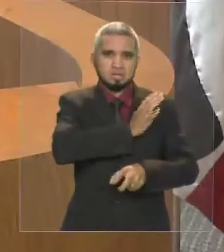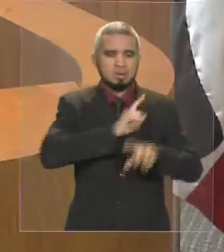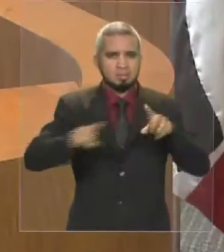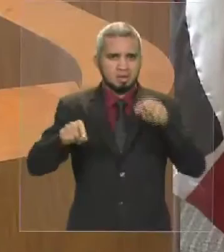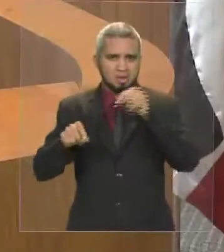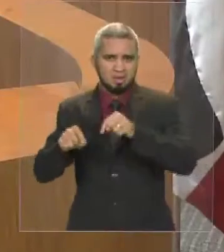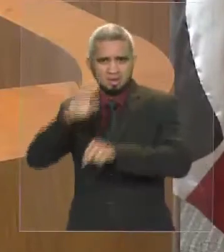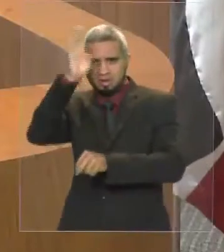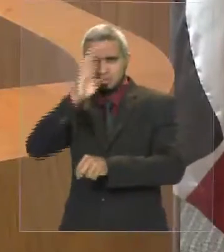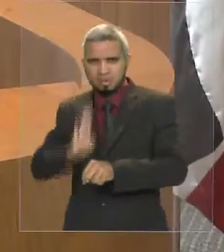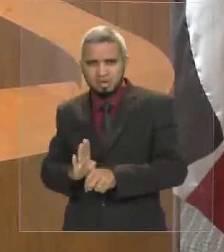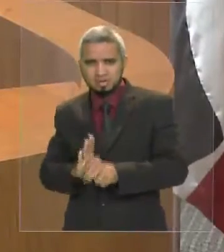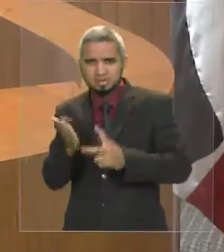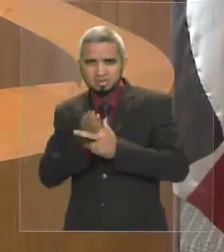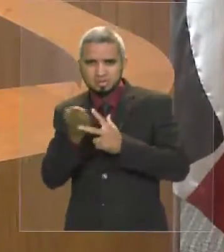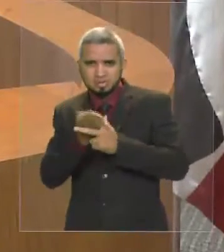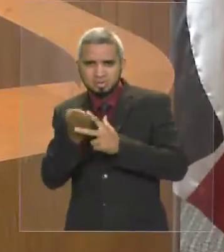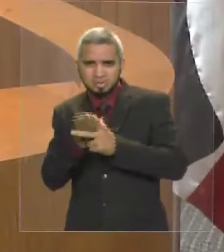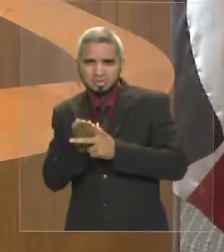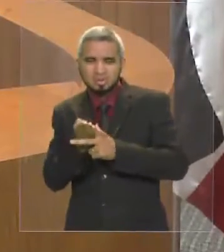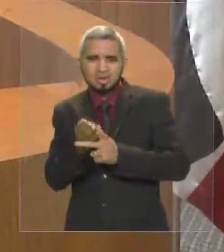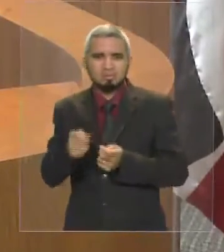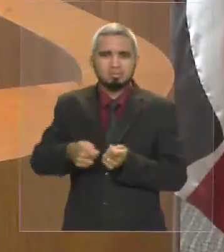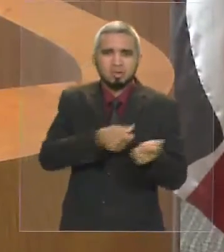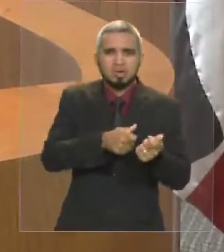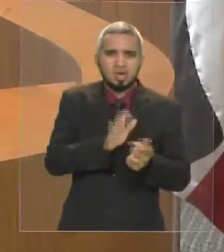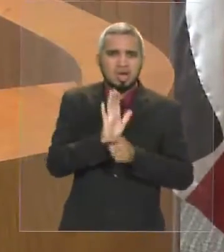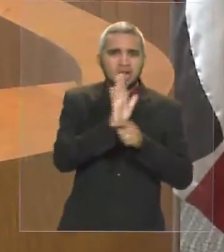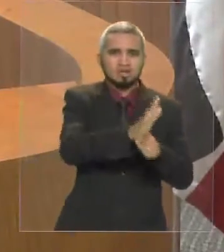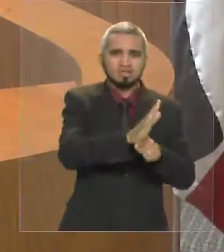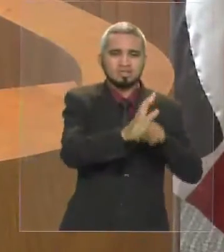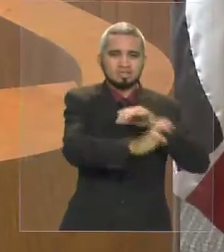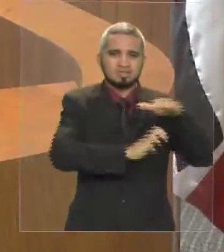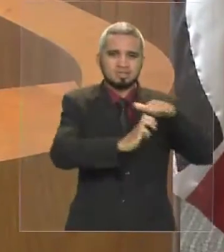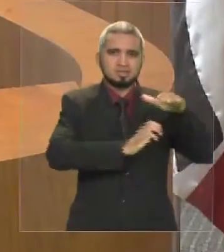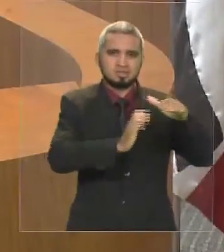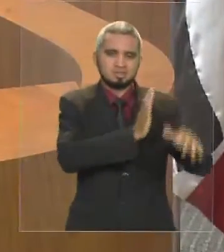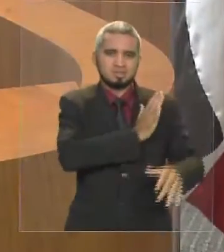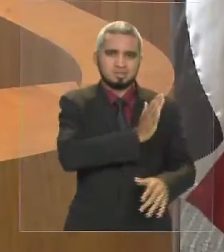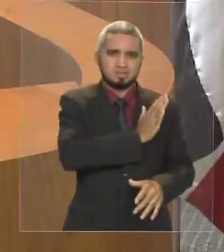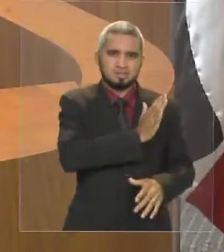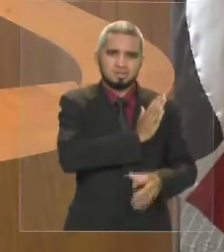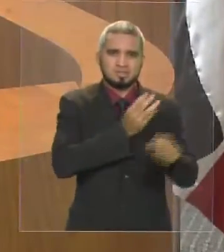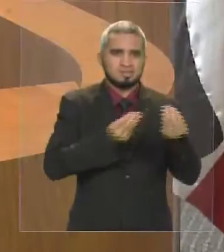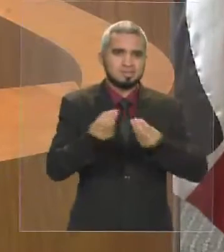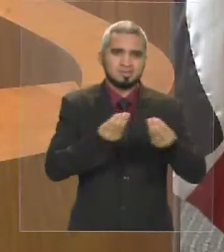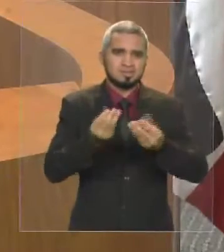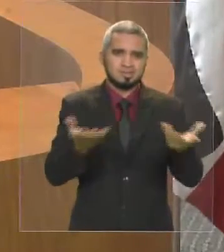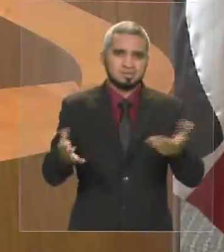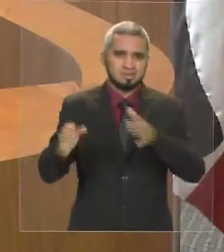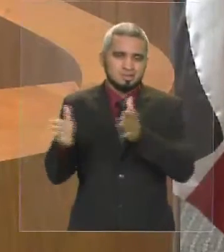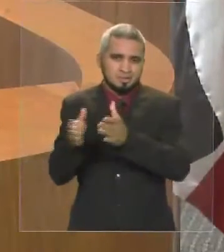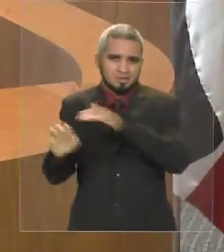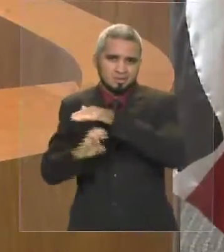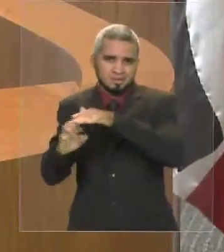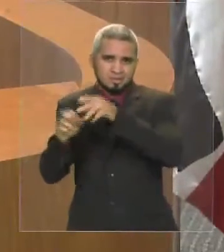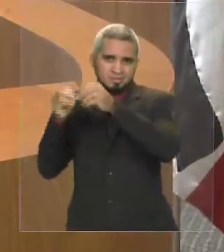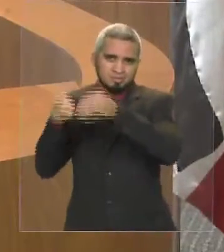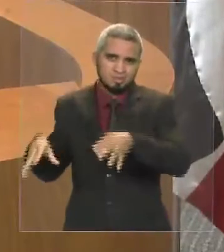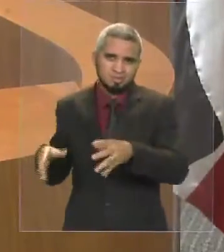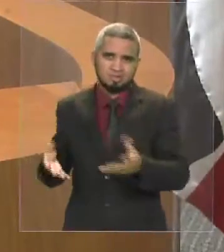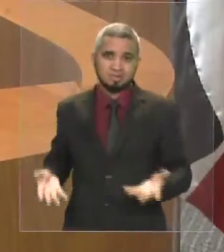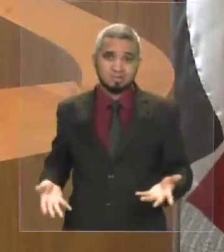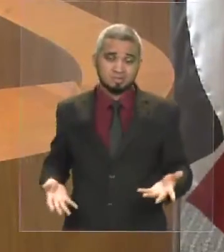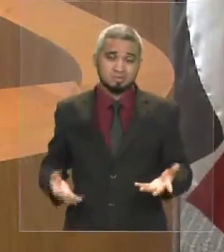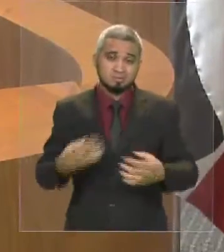é dar o benefício para as grandes fortunas e o malefício para os pequenos comerciantes. Portanto, senhor presidente, é